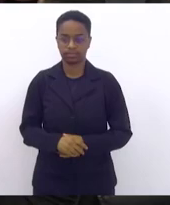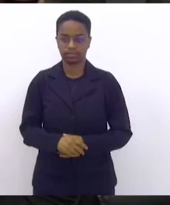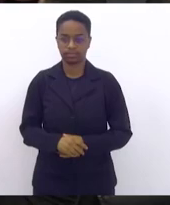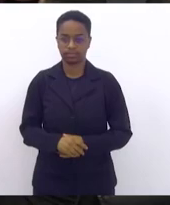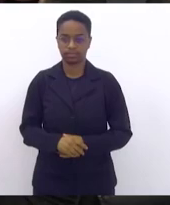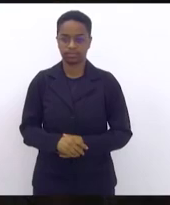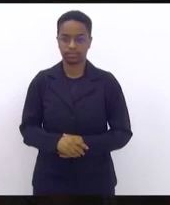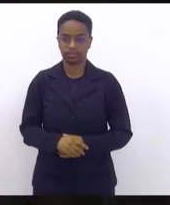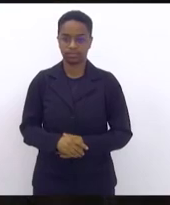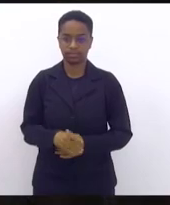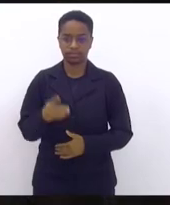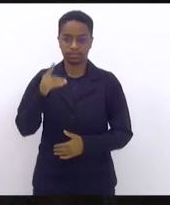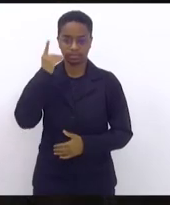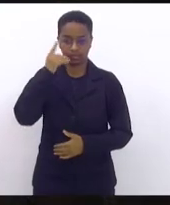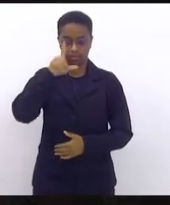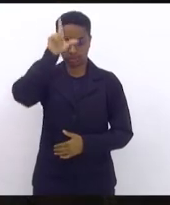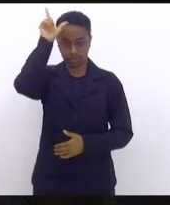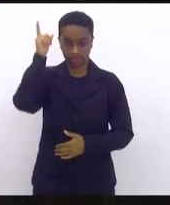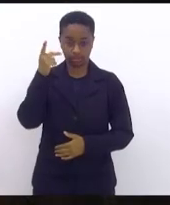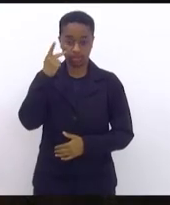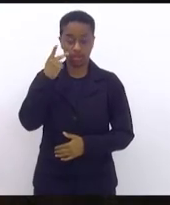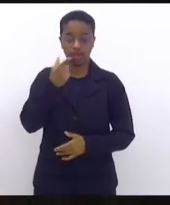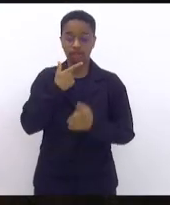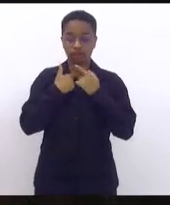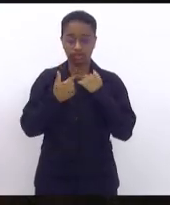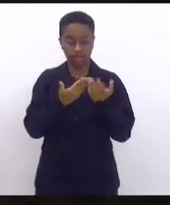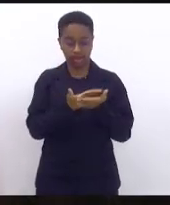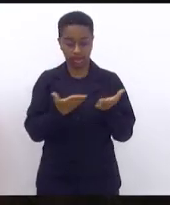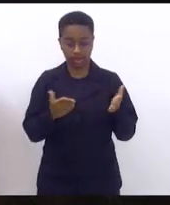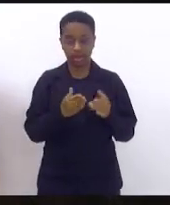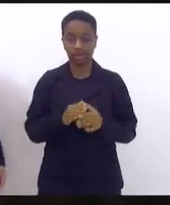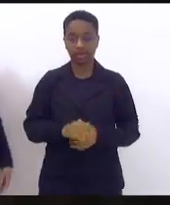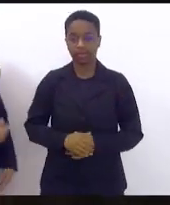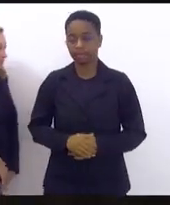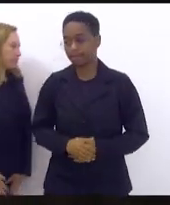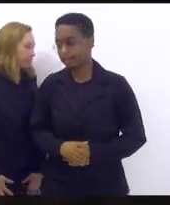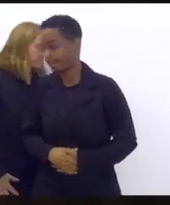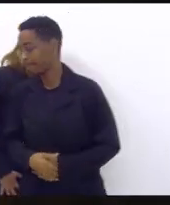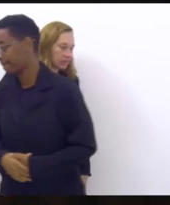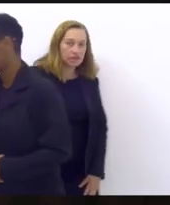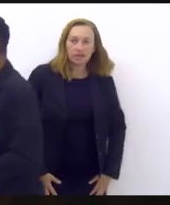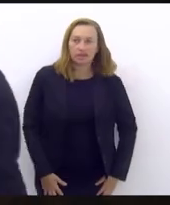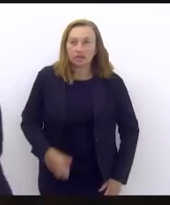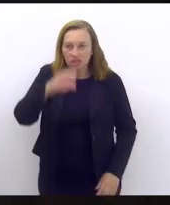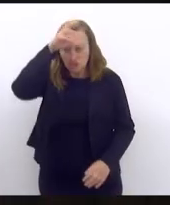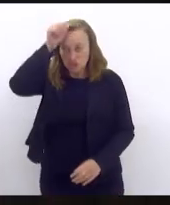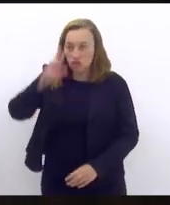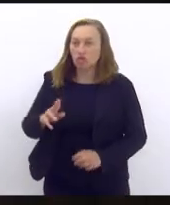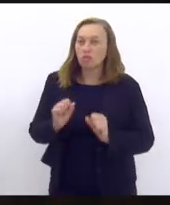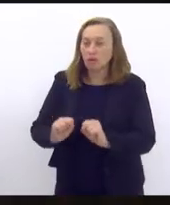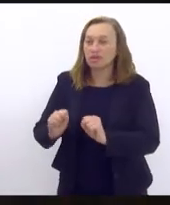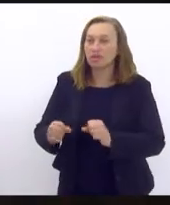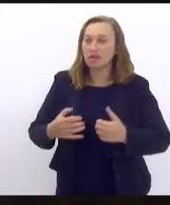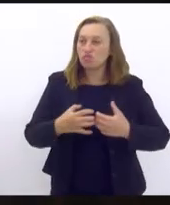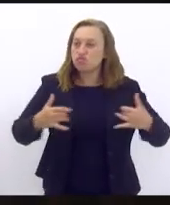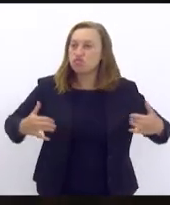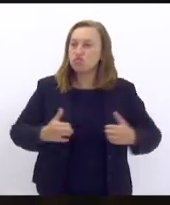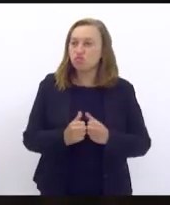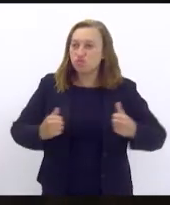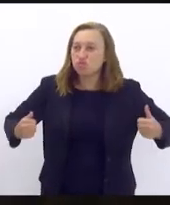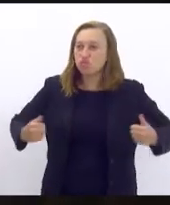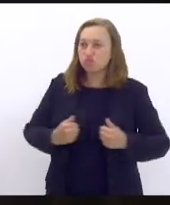Deputado Luiz Paulo, o anseio deles era tão grande com a aprovação do projeto. Tia Ju, a gente pode ir, pode levar sanfona? Pode